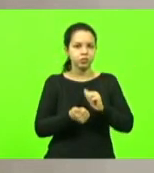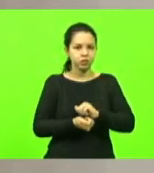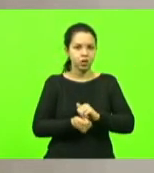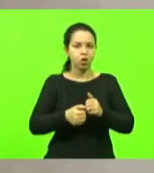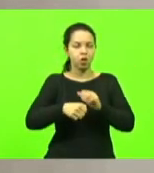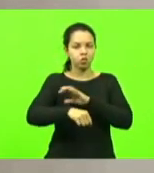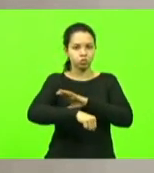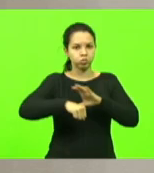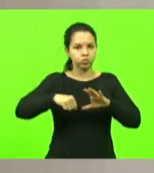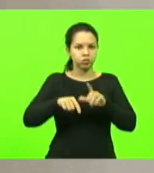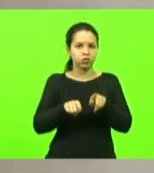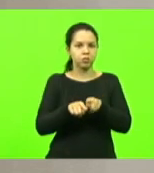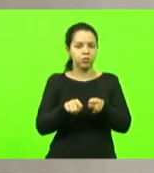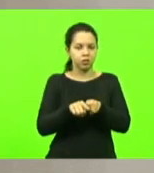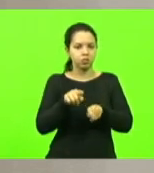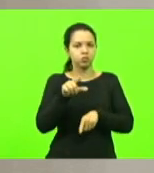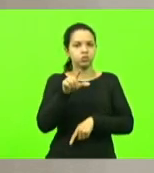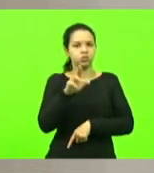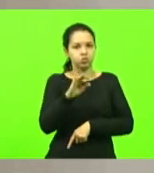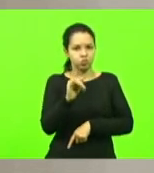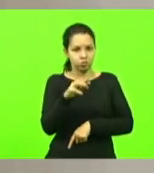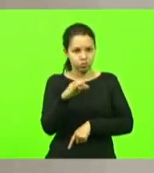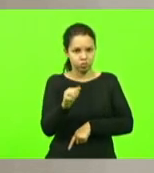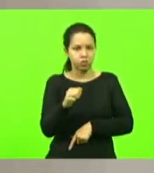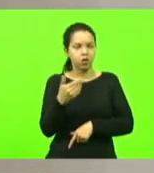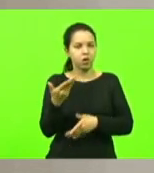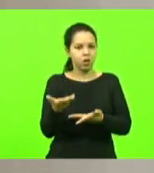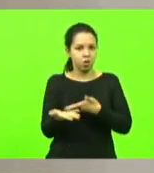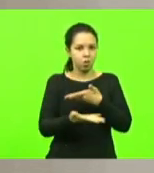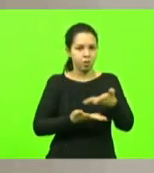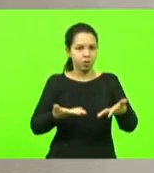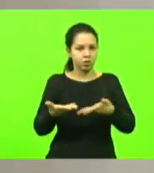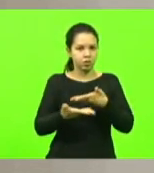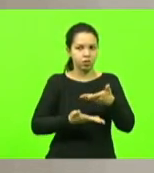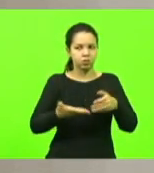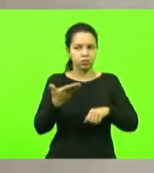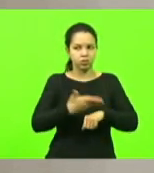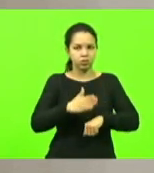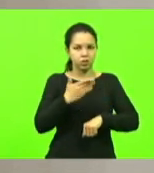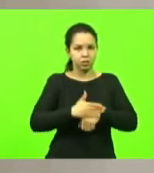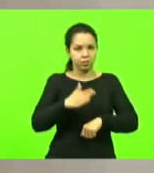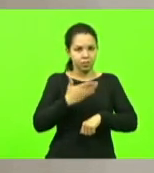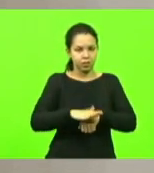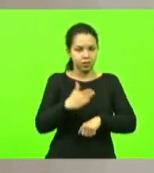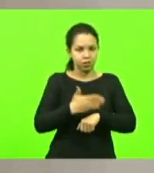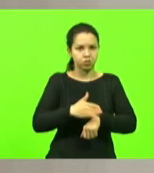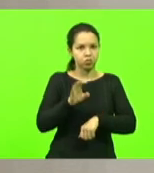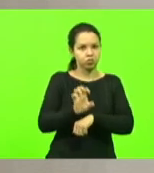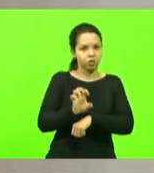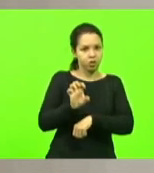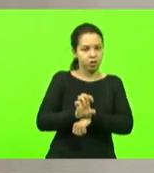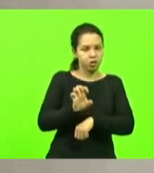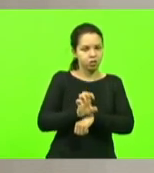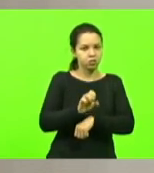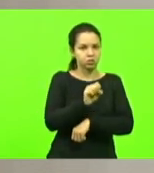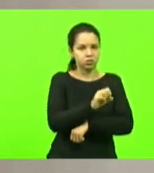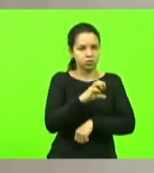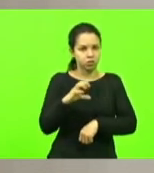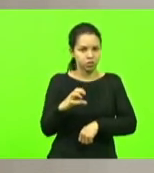por compartilhar seu conhecimento em treinamento no estado de Santa Catarina. Em